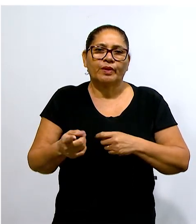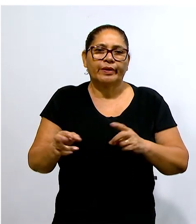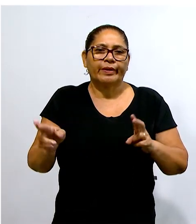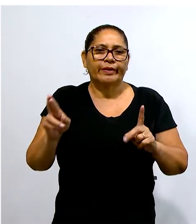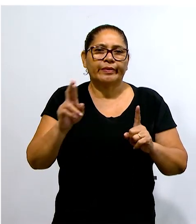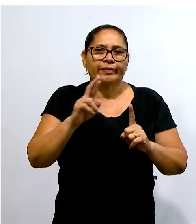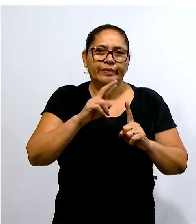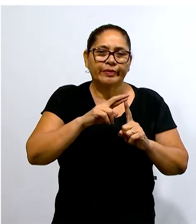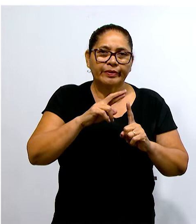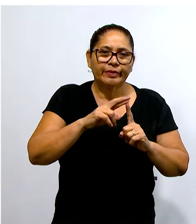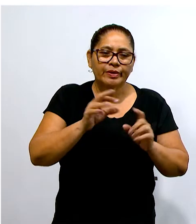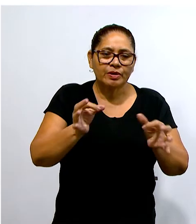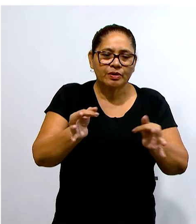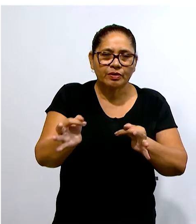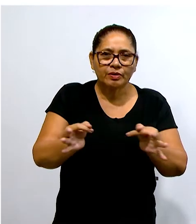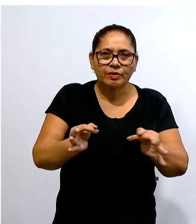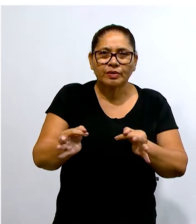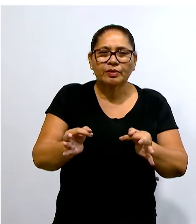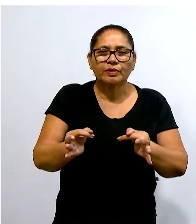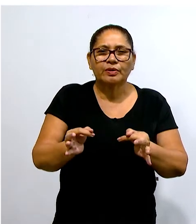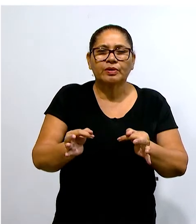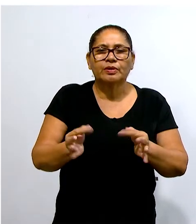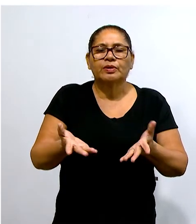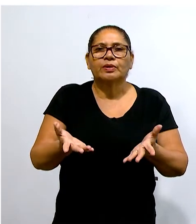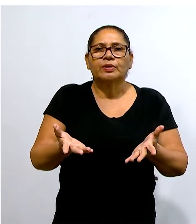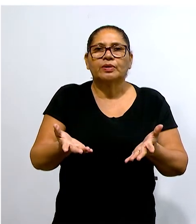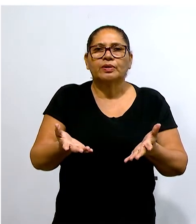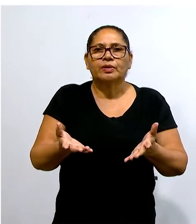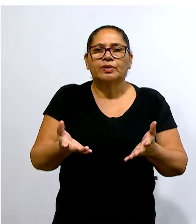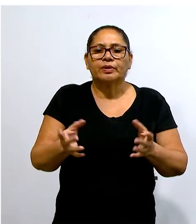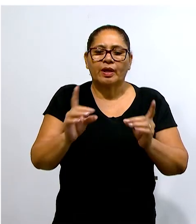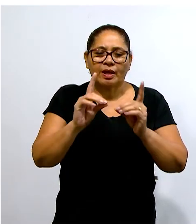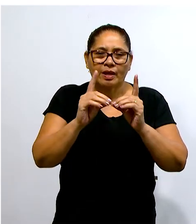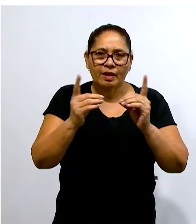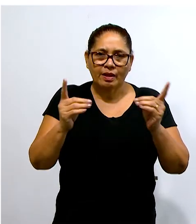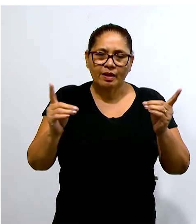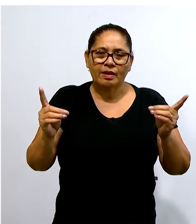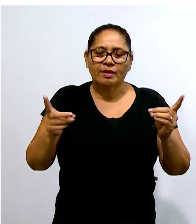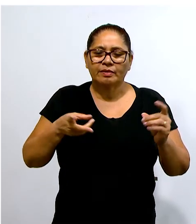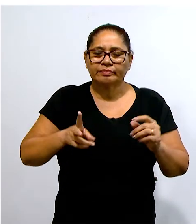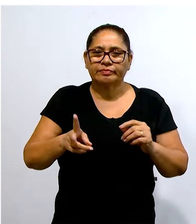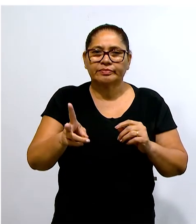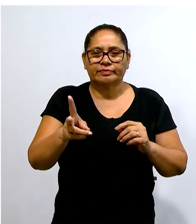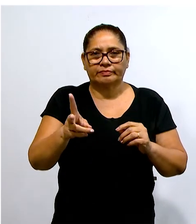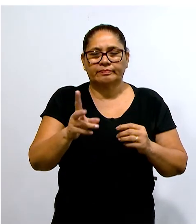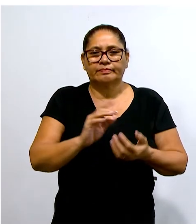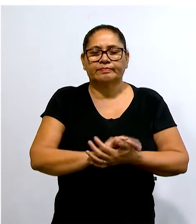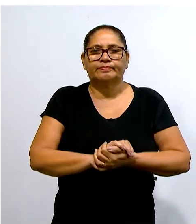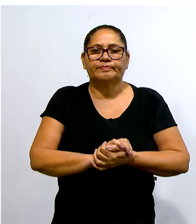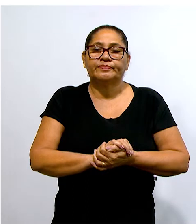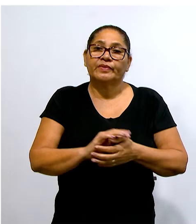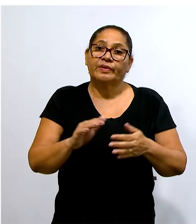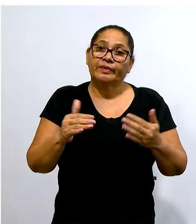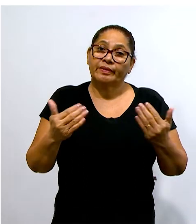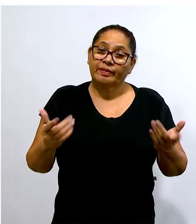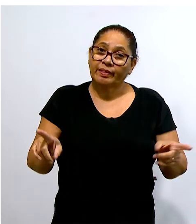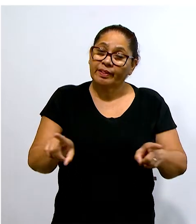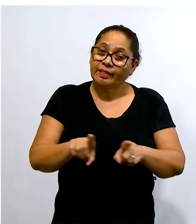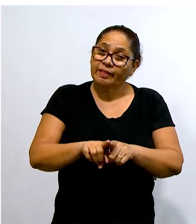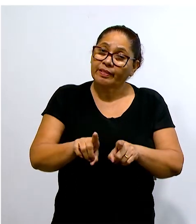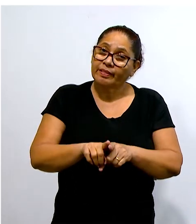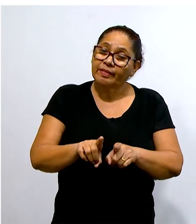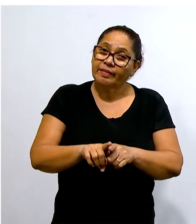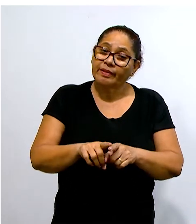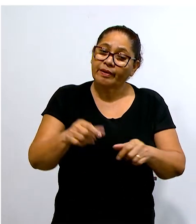para organização dos recursos didáticos para aquela sequência didática. E aí nós temos a